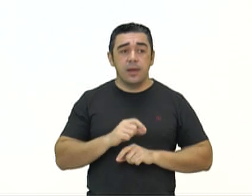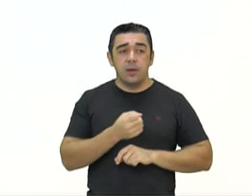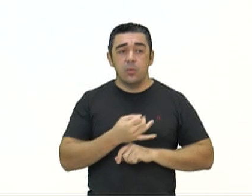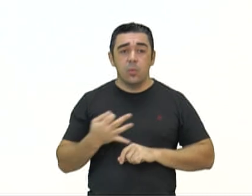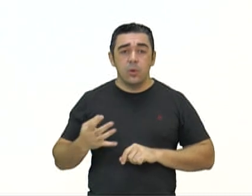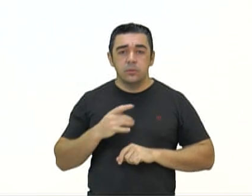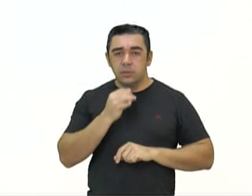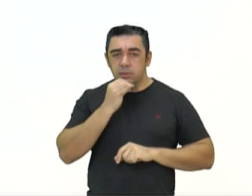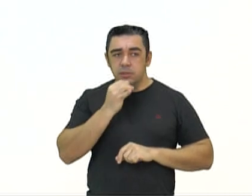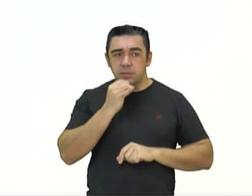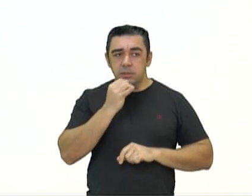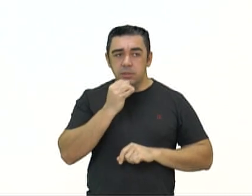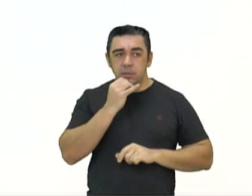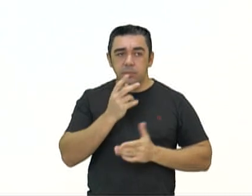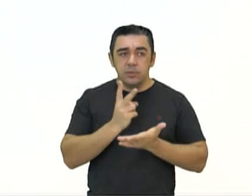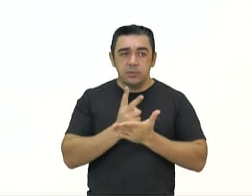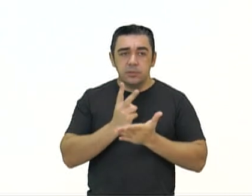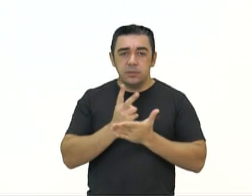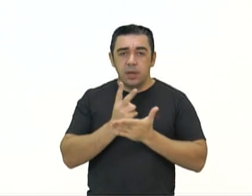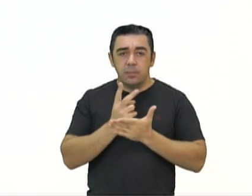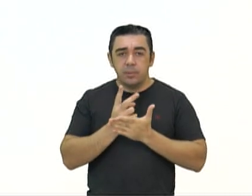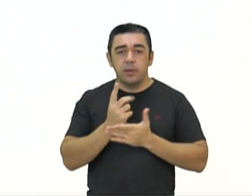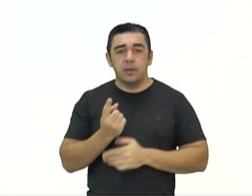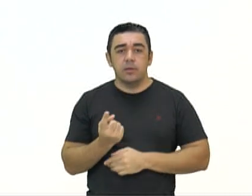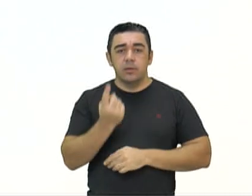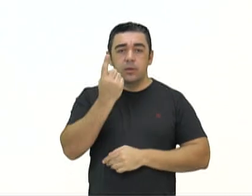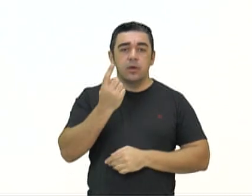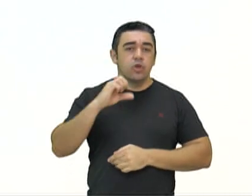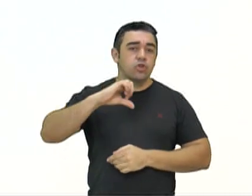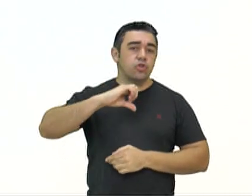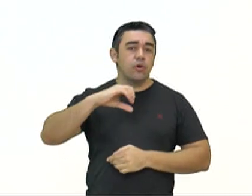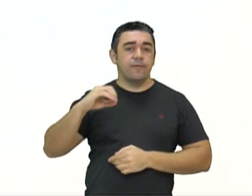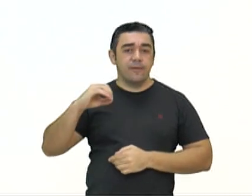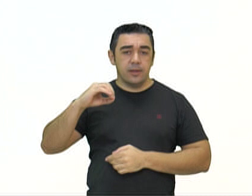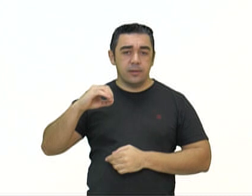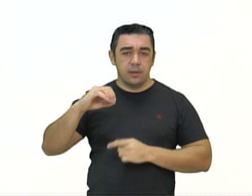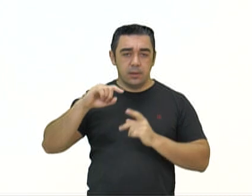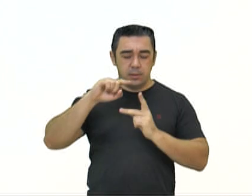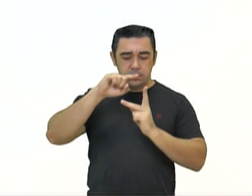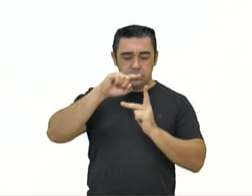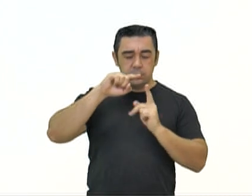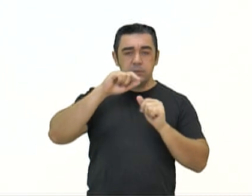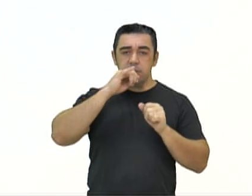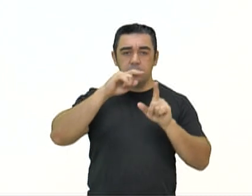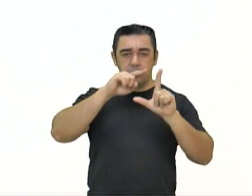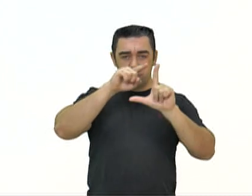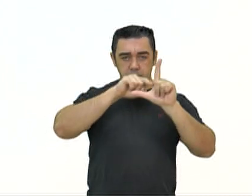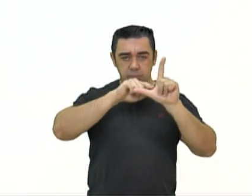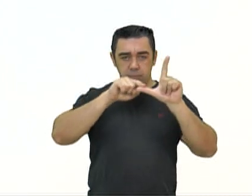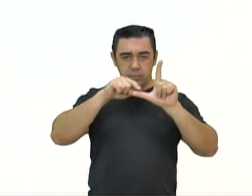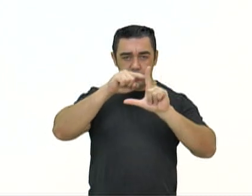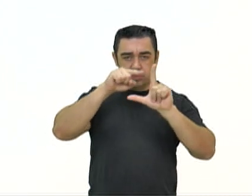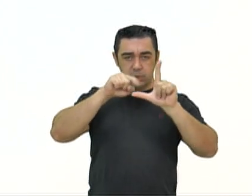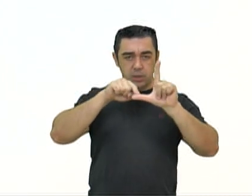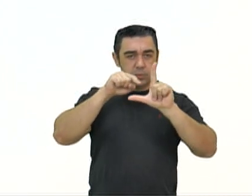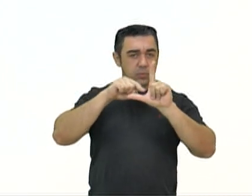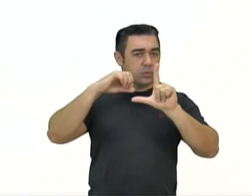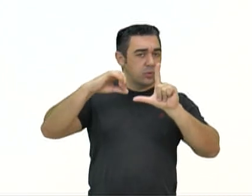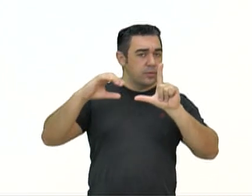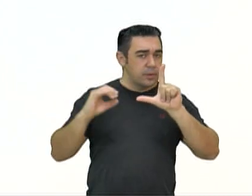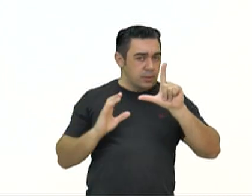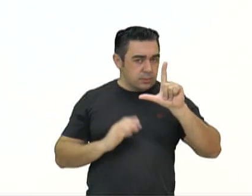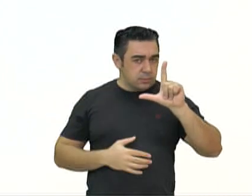da superfície, ó, sempre 90 graus com a superfície, ok? Então, representado dessa forma aqui,